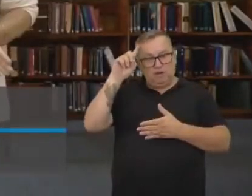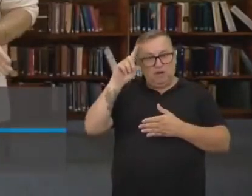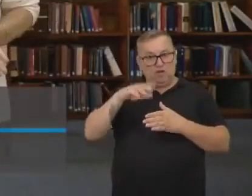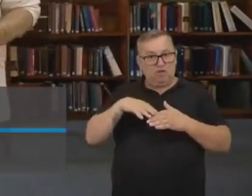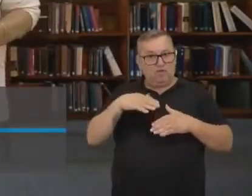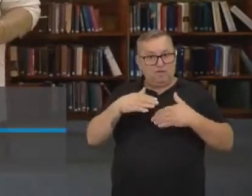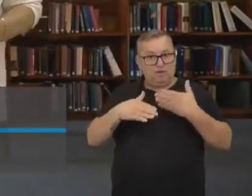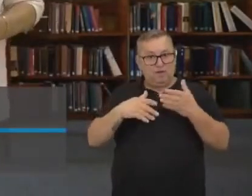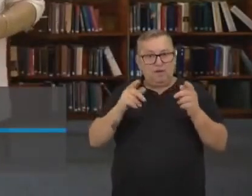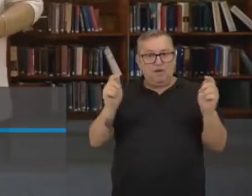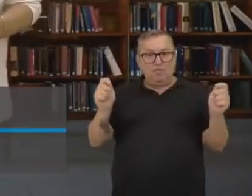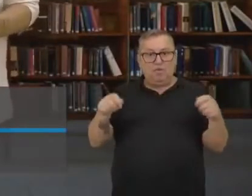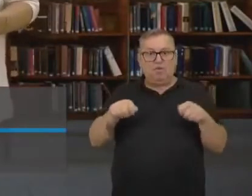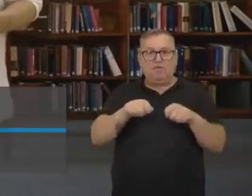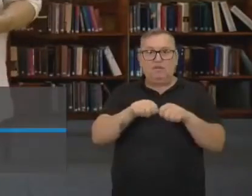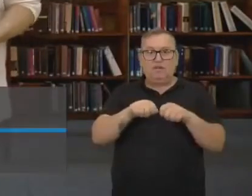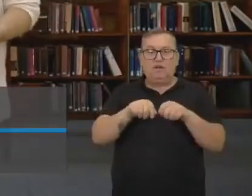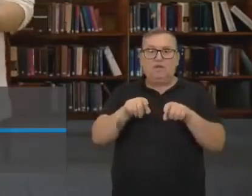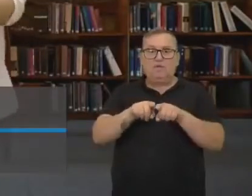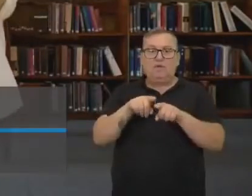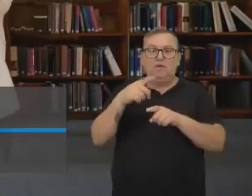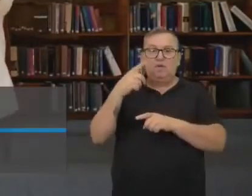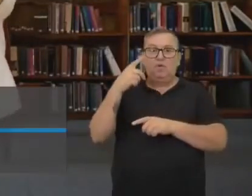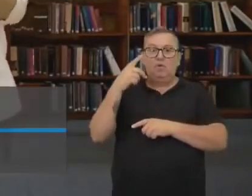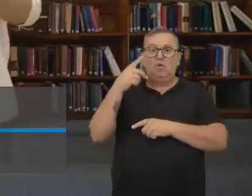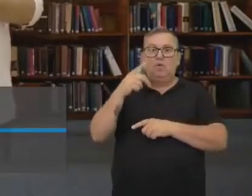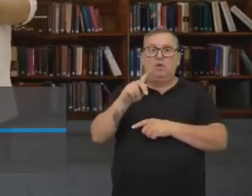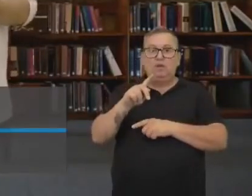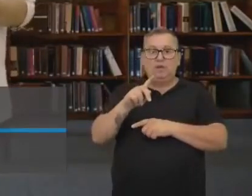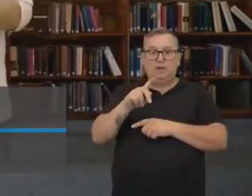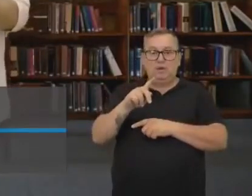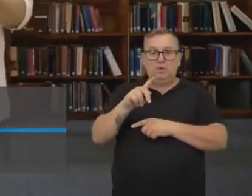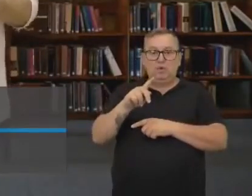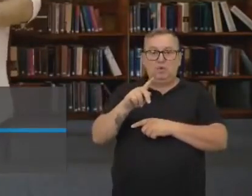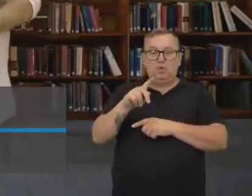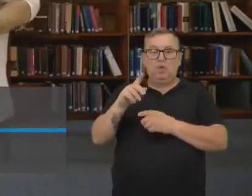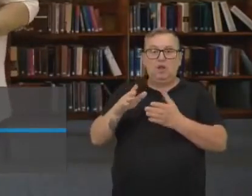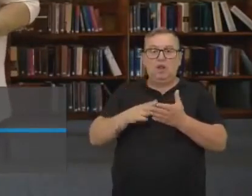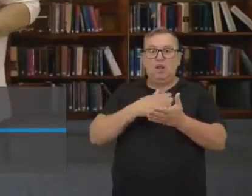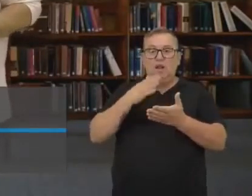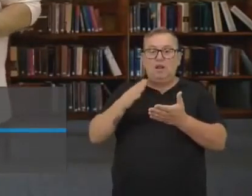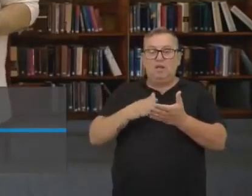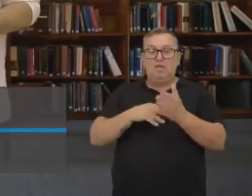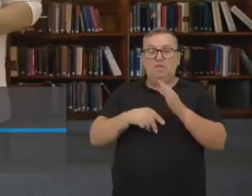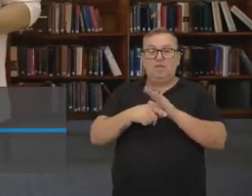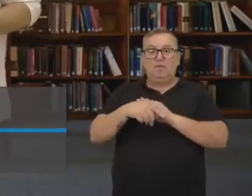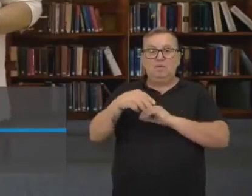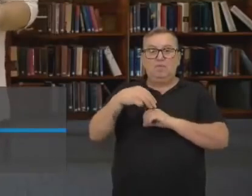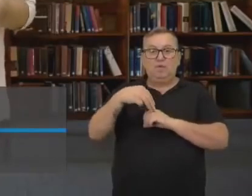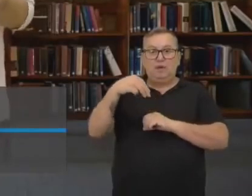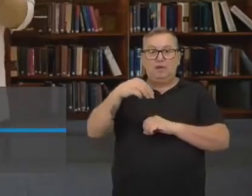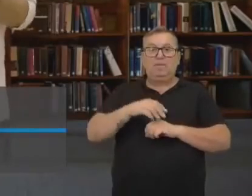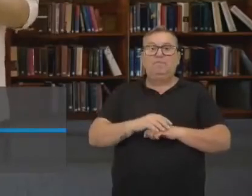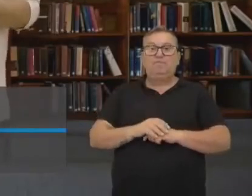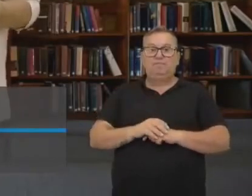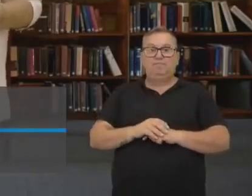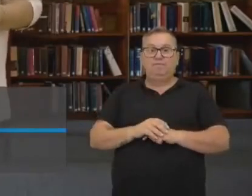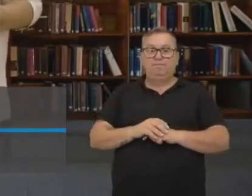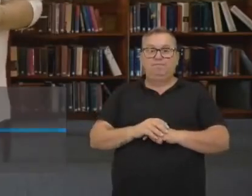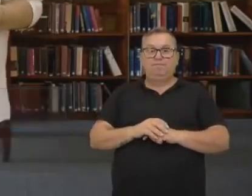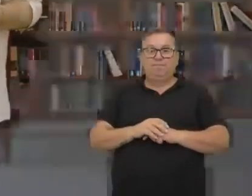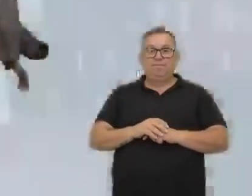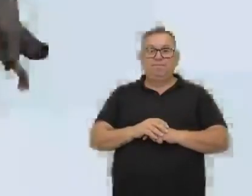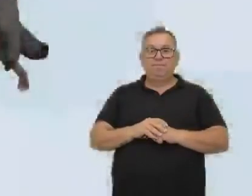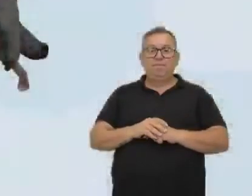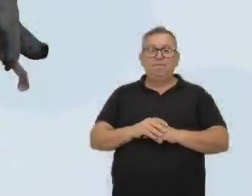do ano, ele pode se tornar o seu livro aí do mestre? Então, ó, no jogo é